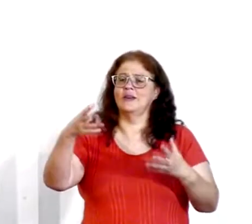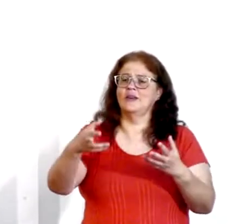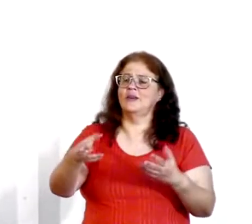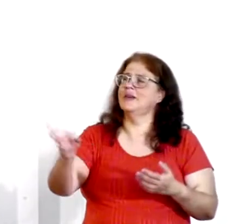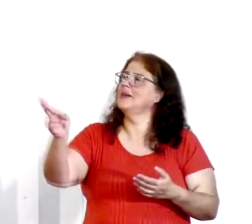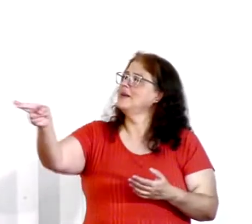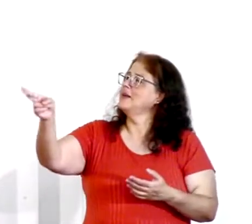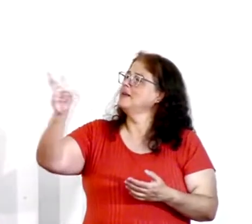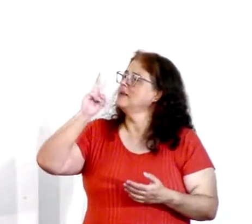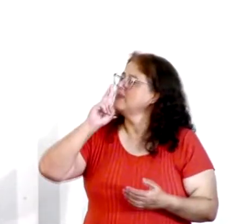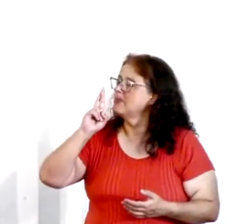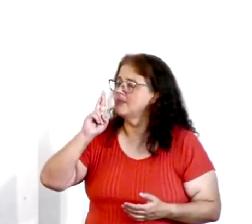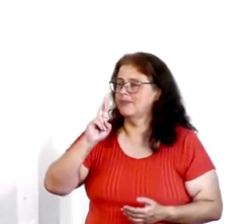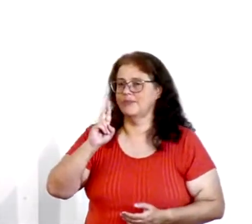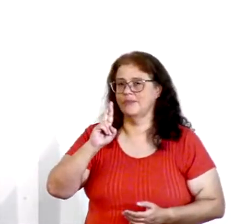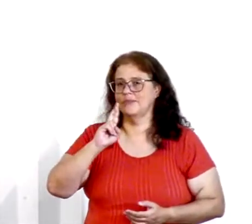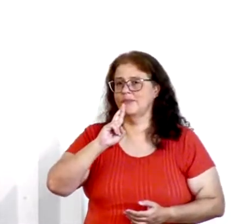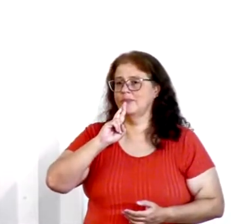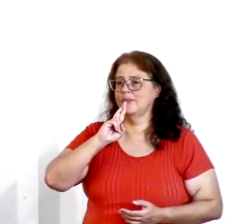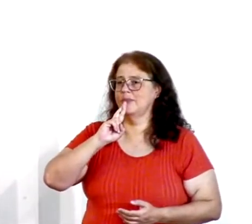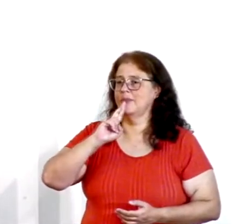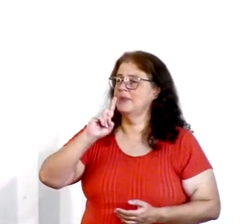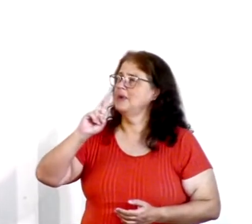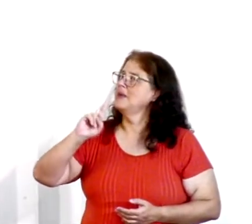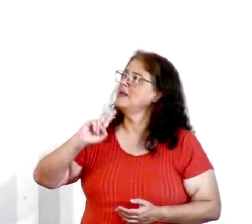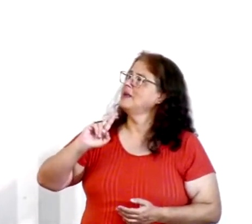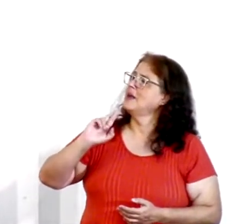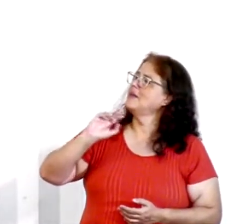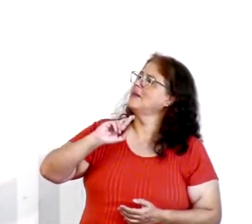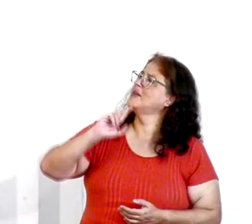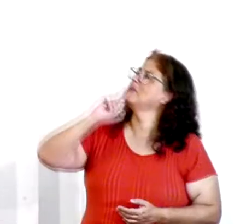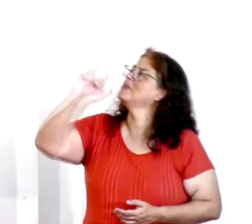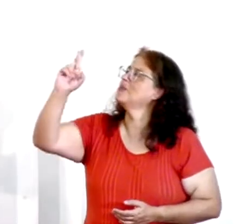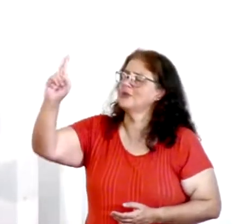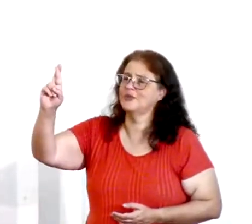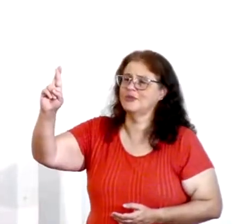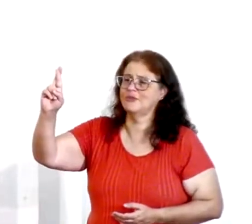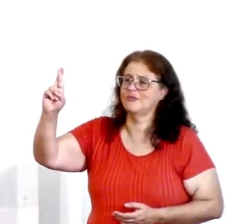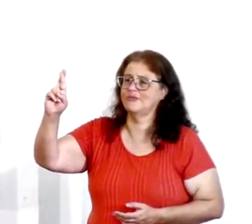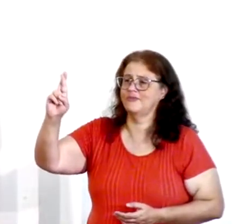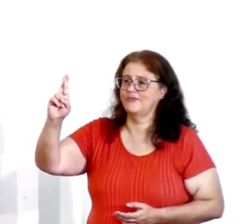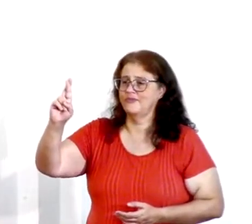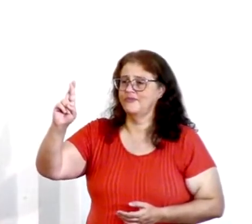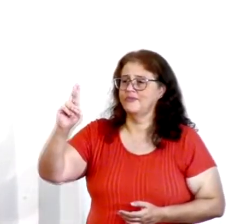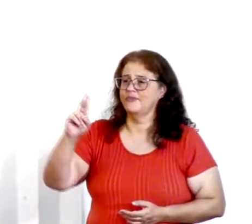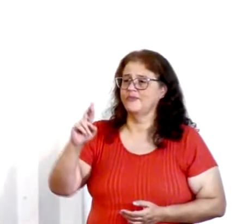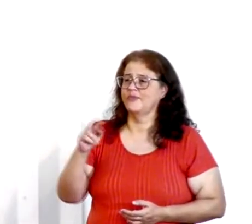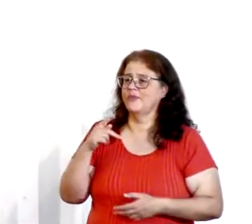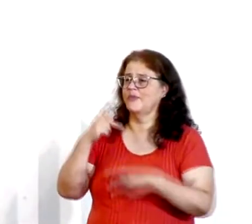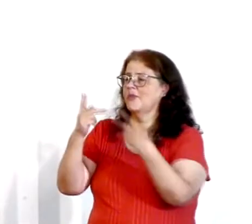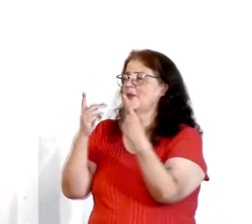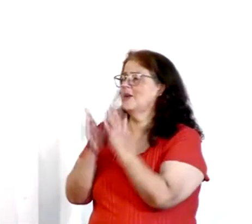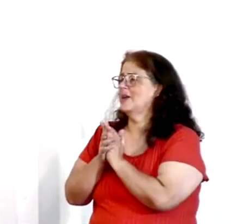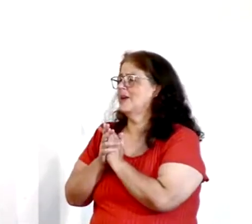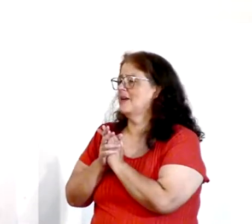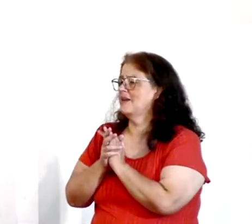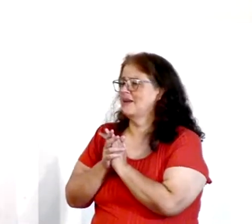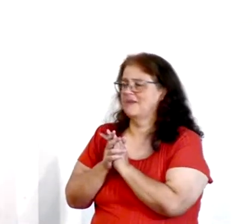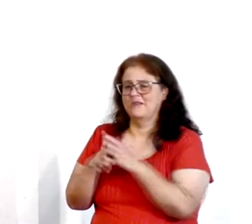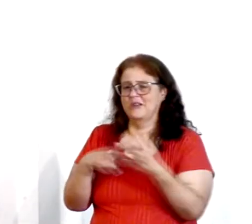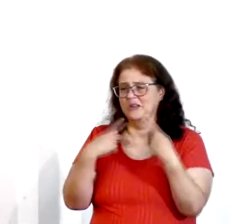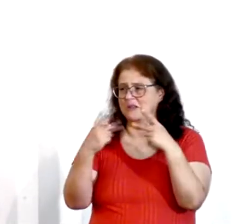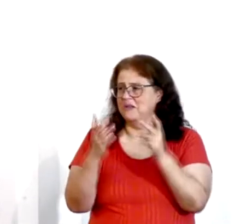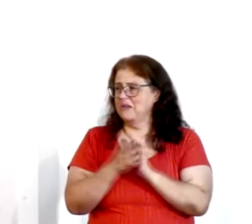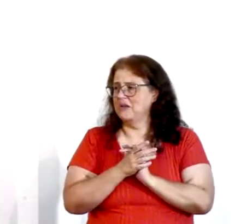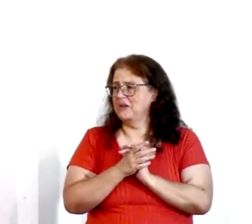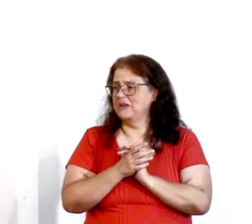responde a Deus, não com uma justificativa bem elaborada, dizendo talvez: olha, você